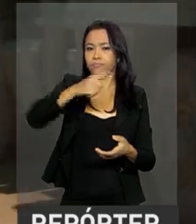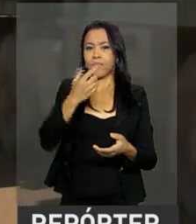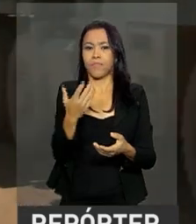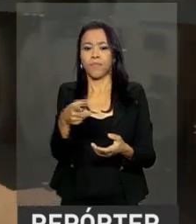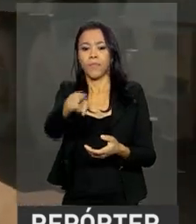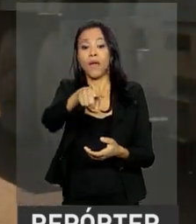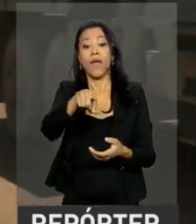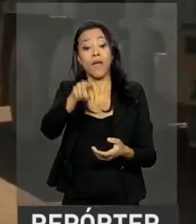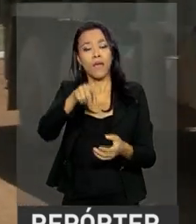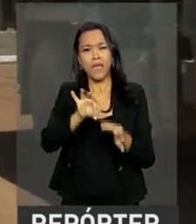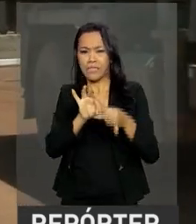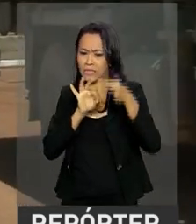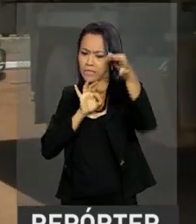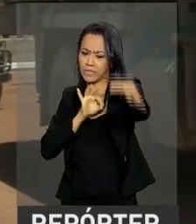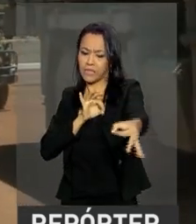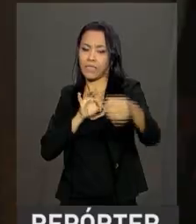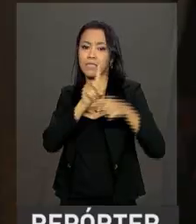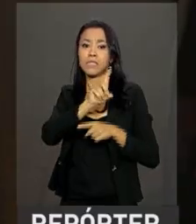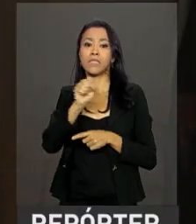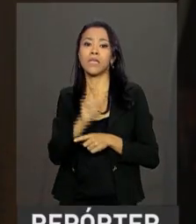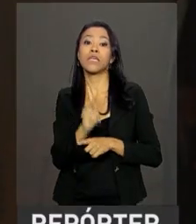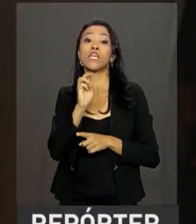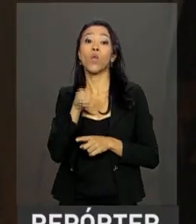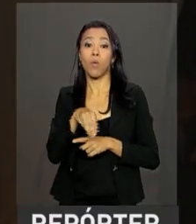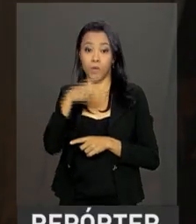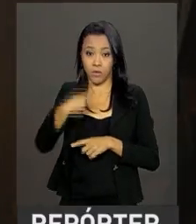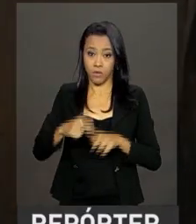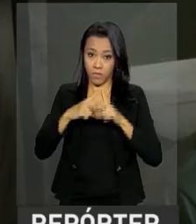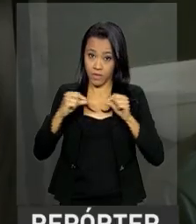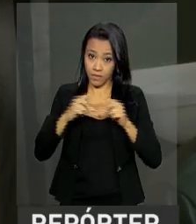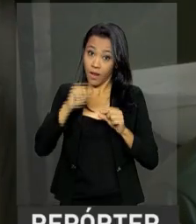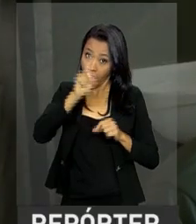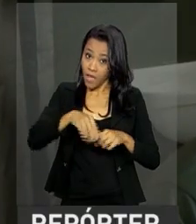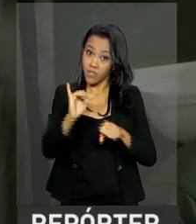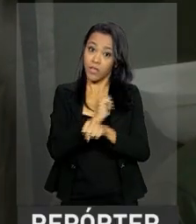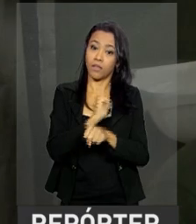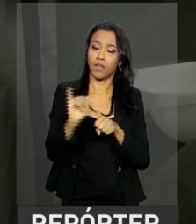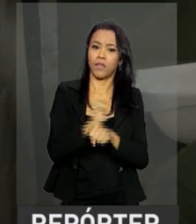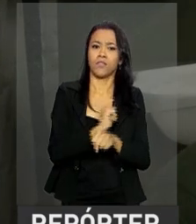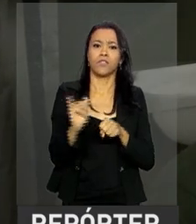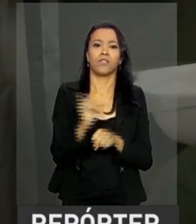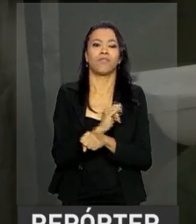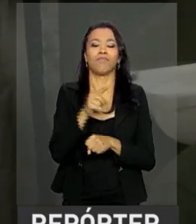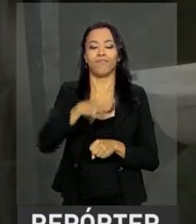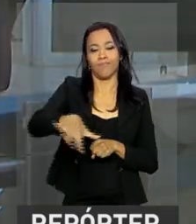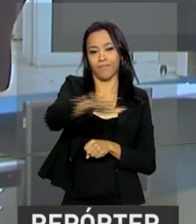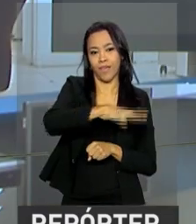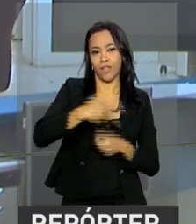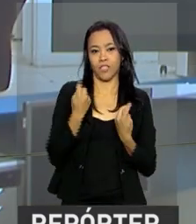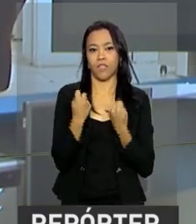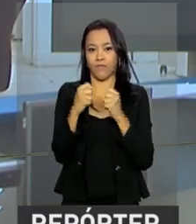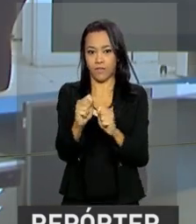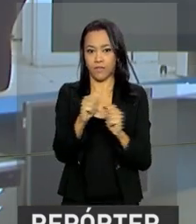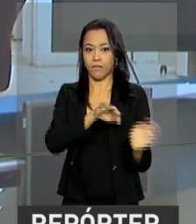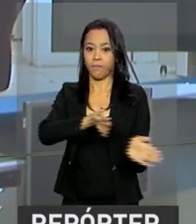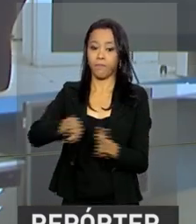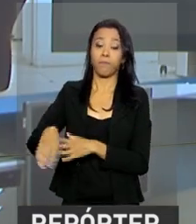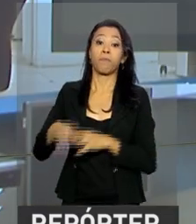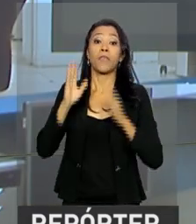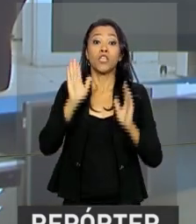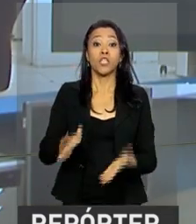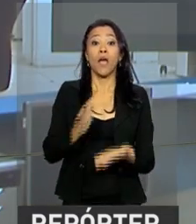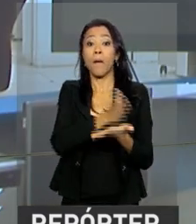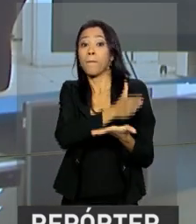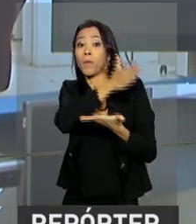Formosa a 100 Km de Brasília e faz parte da Estratégia Nacional de defesa e foi prorrogado o